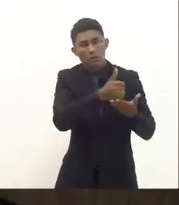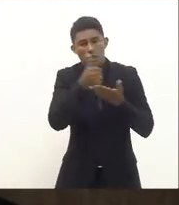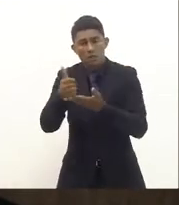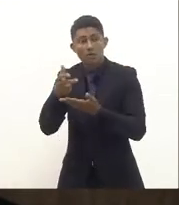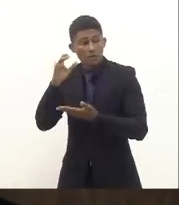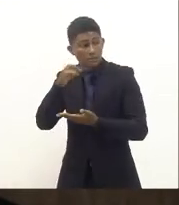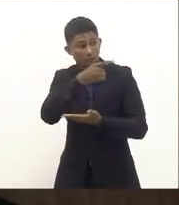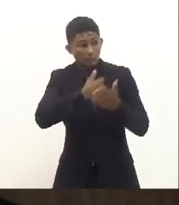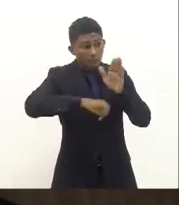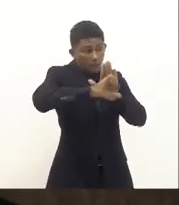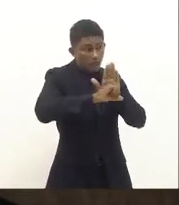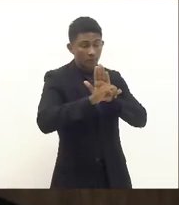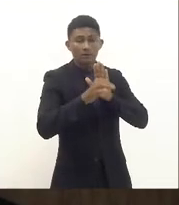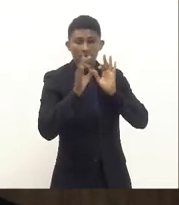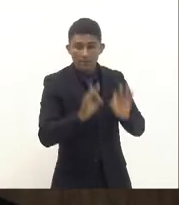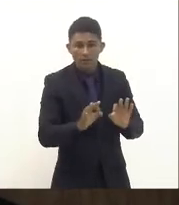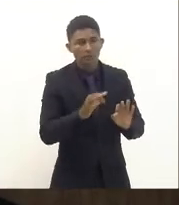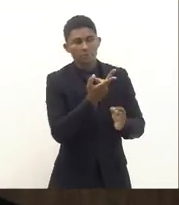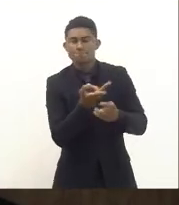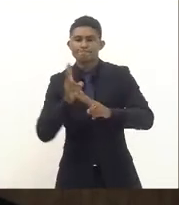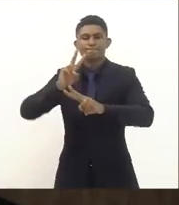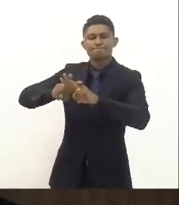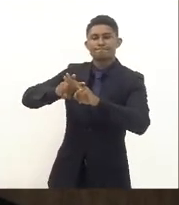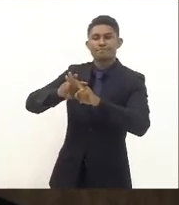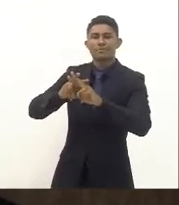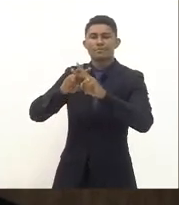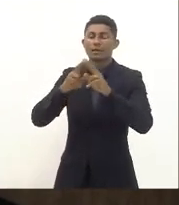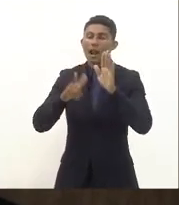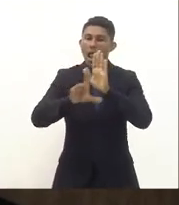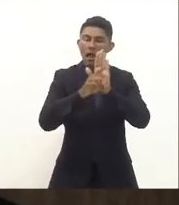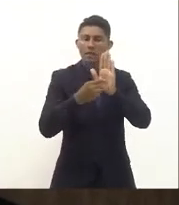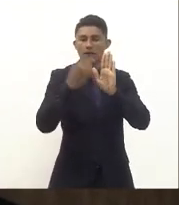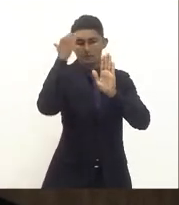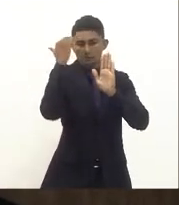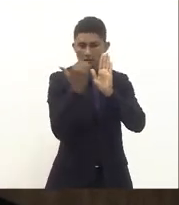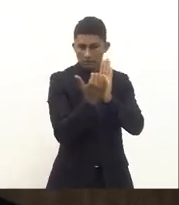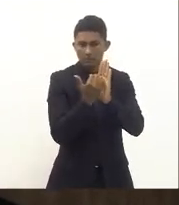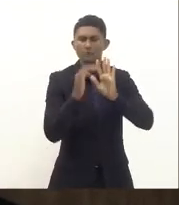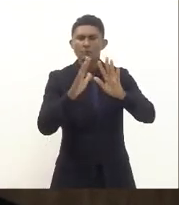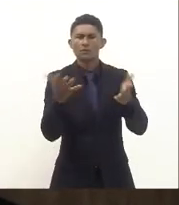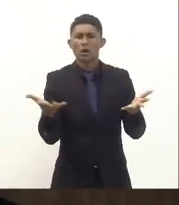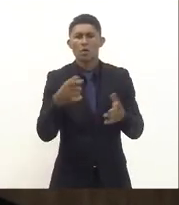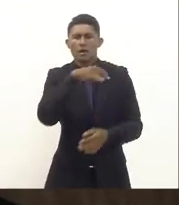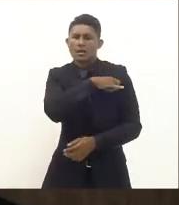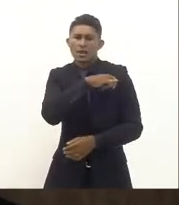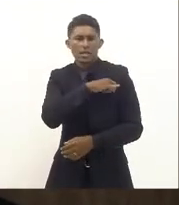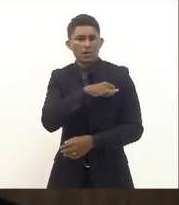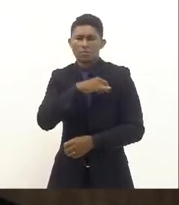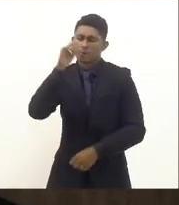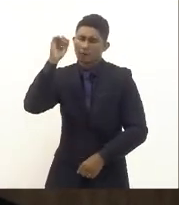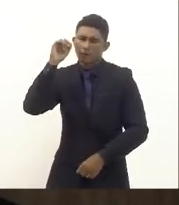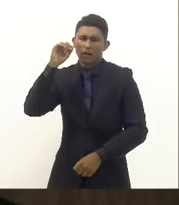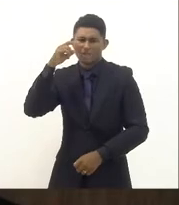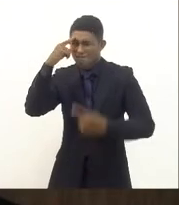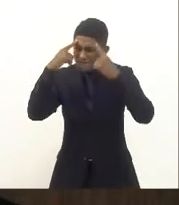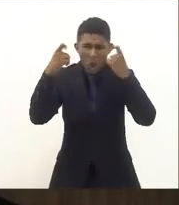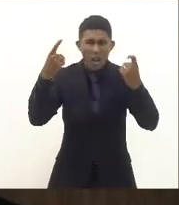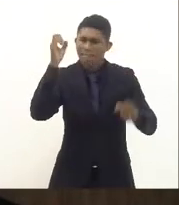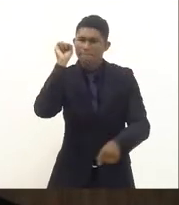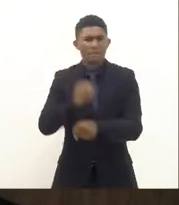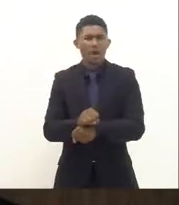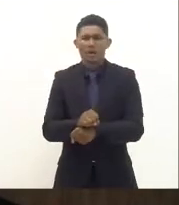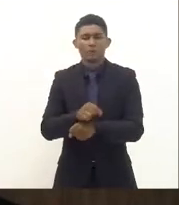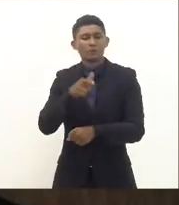condená-los que eles que pague por suas pernas como prevê a legislação que tá acontecendo no Rio de Janeiro precisa parar é inaceitável